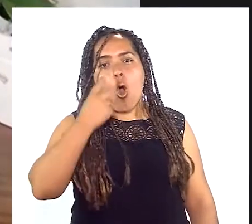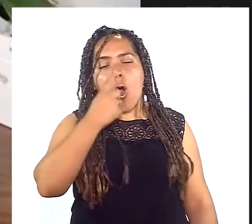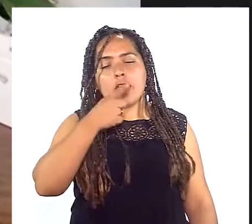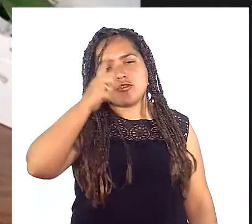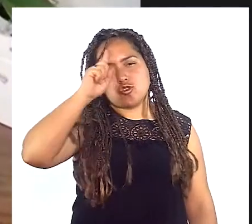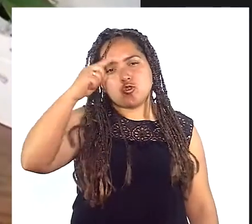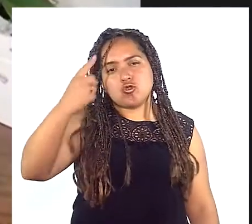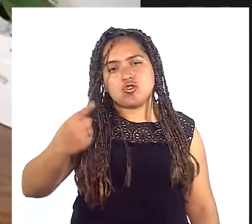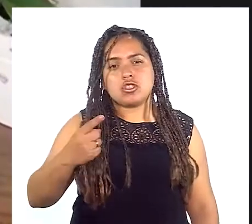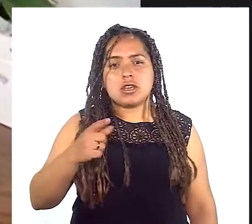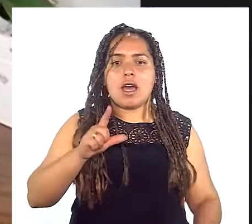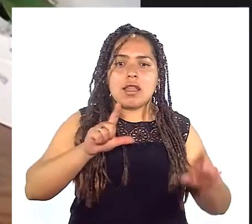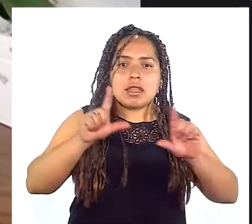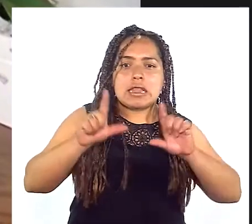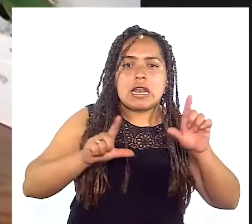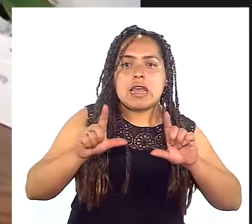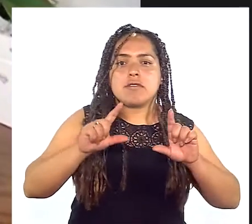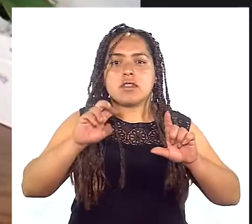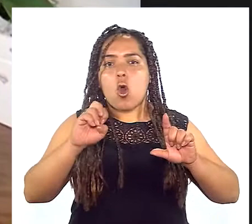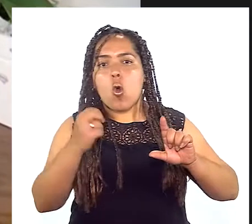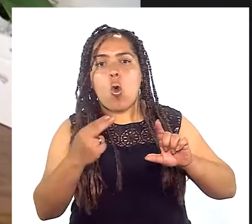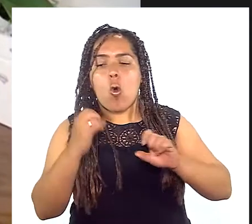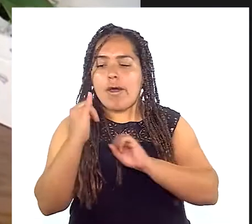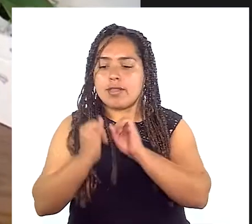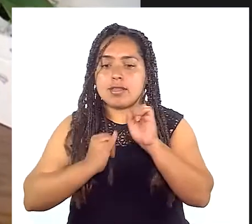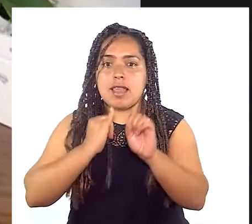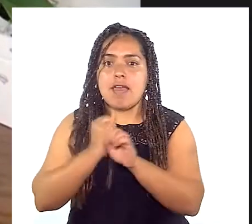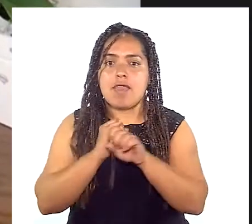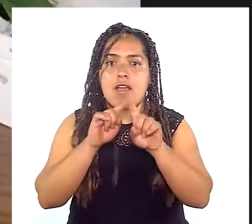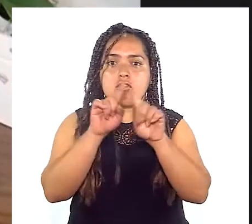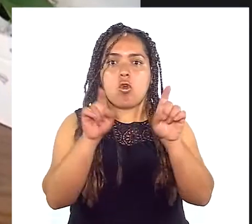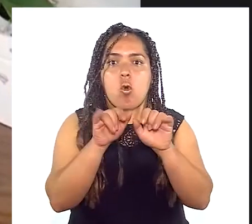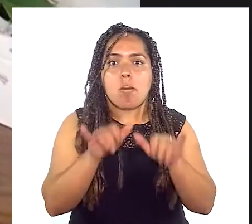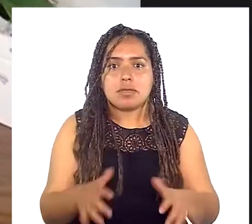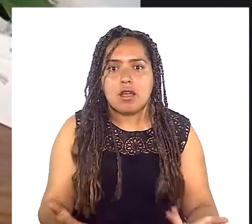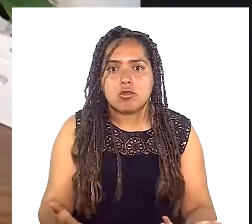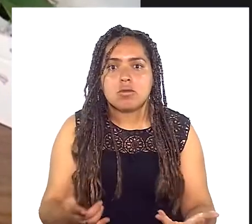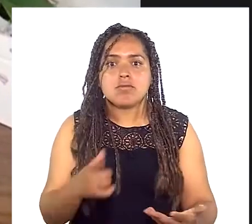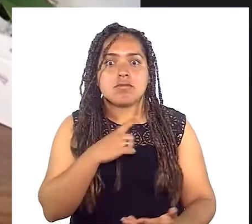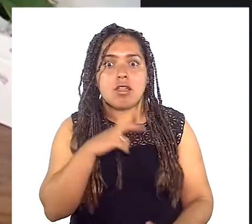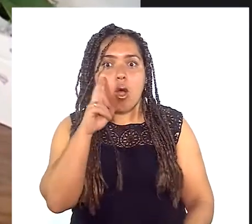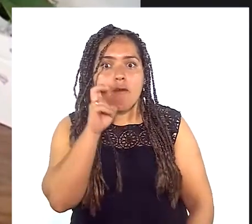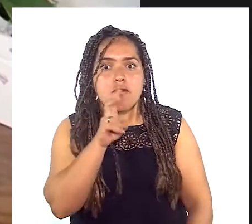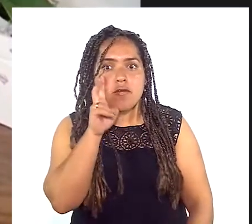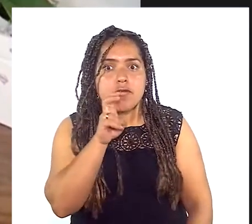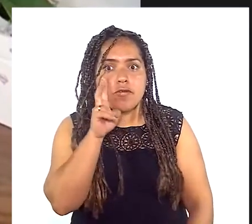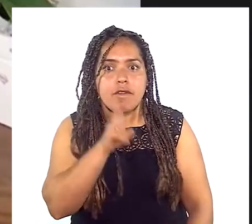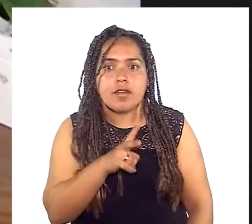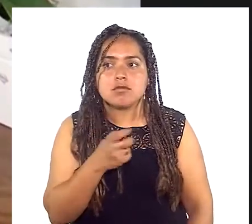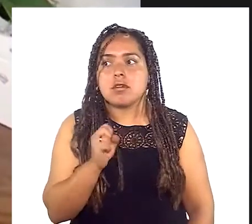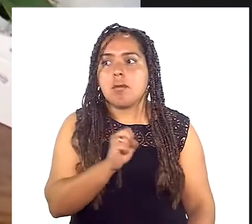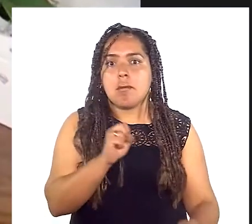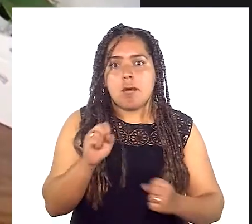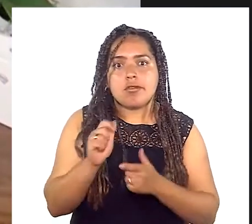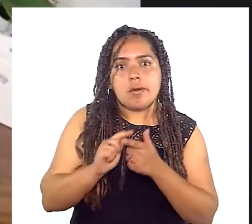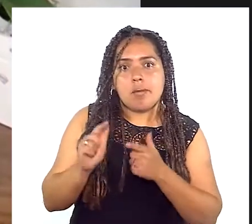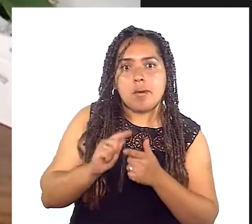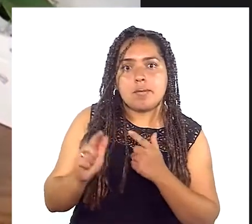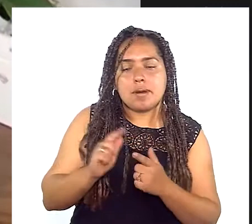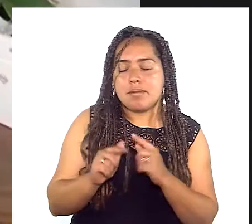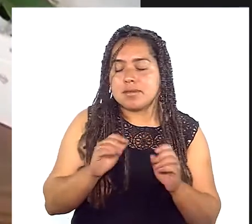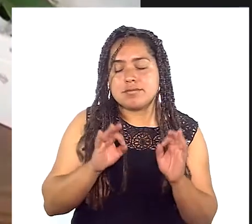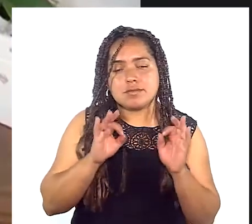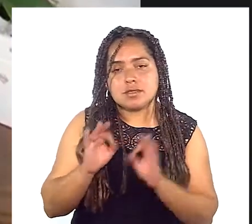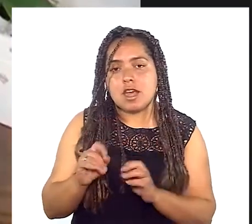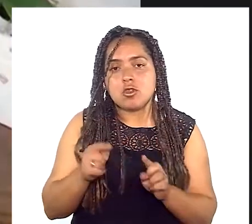ímpar, né, em que a gente tem que meio que ponderar os riscos e benefícios e, claro, nos momentos de lazer, no momento